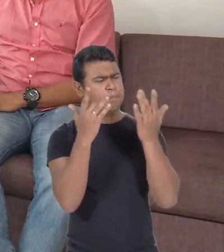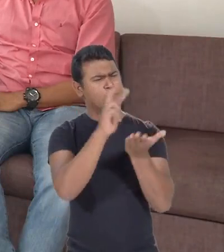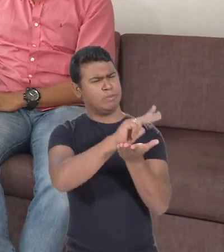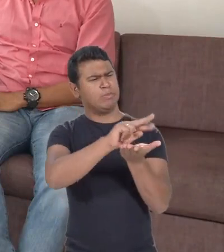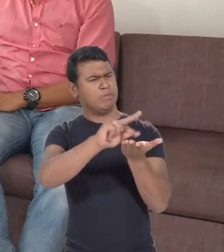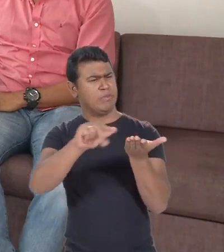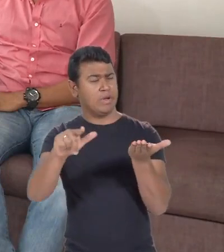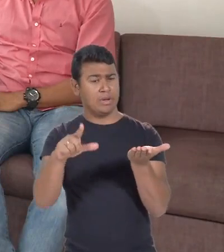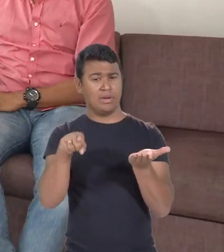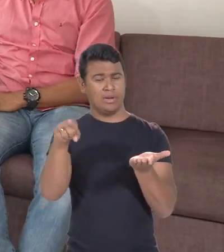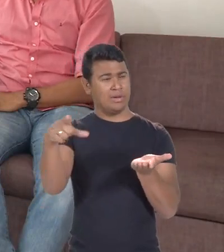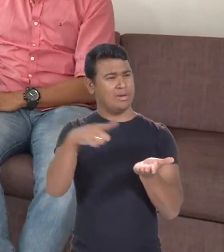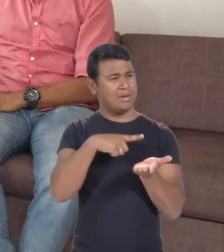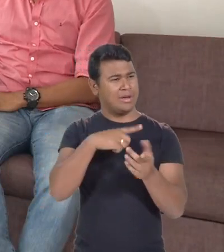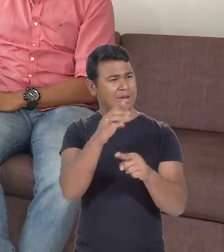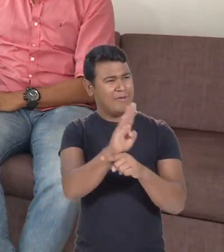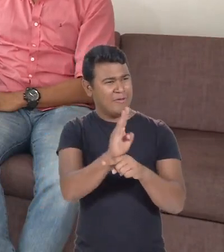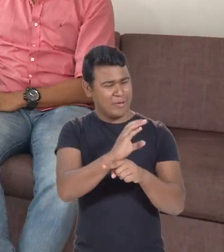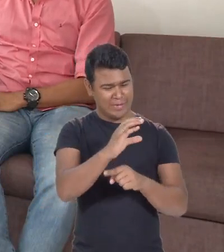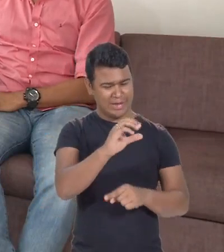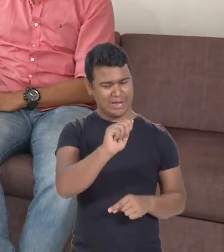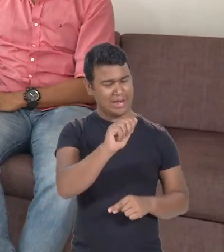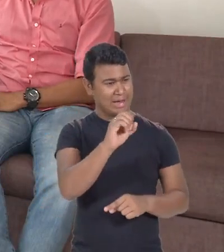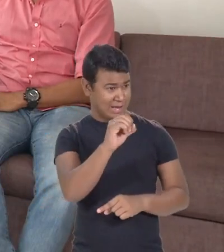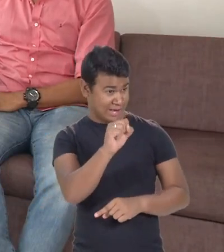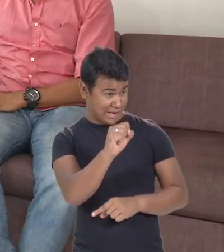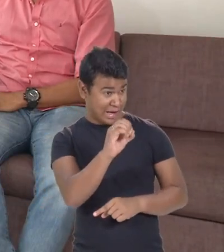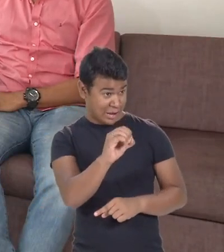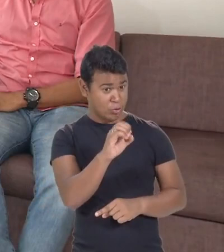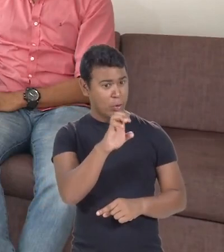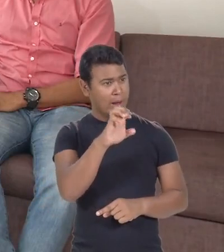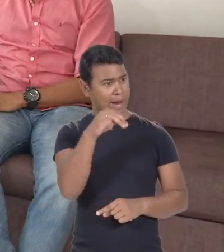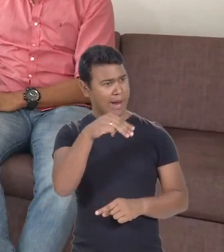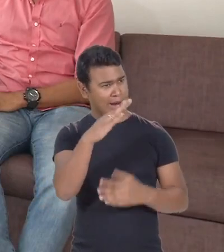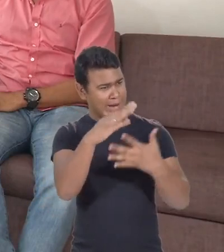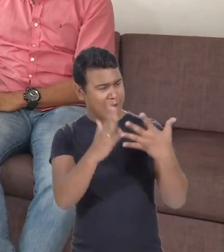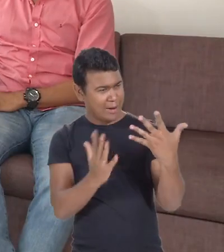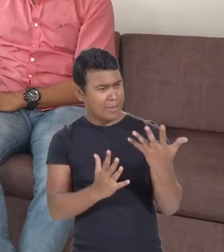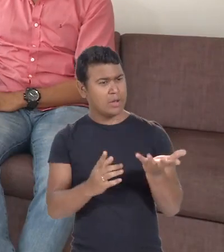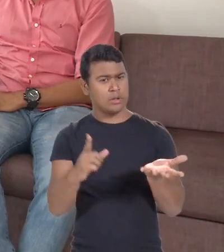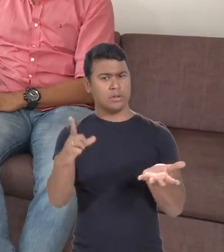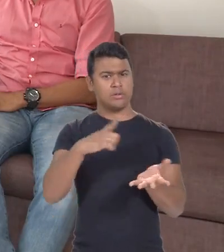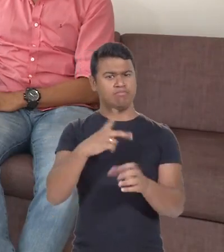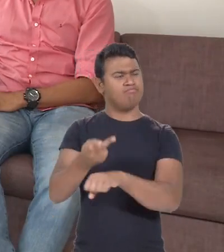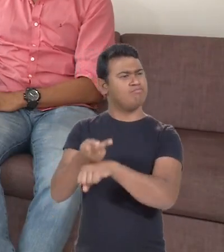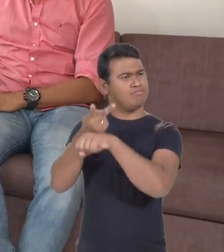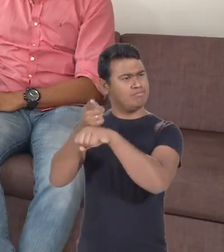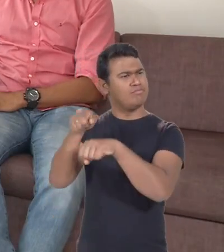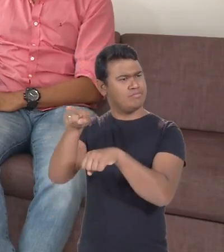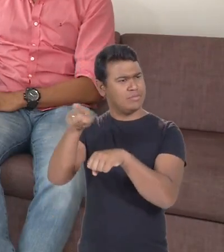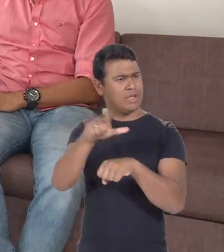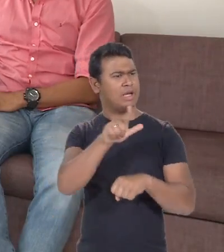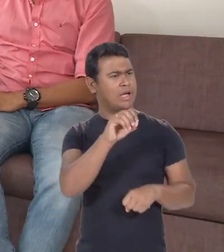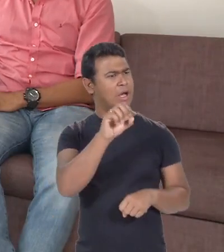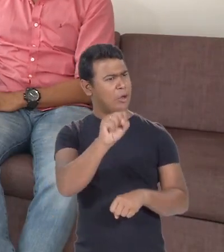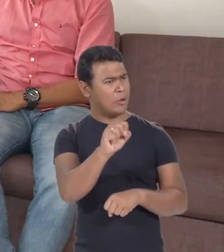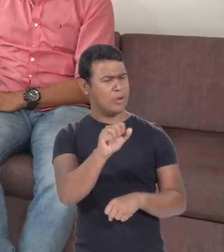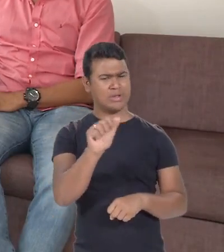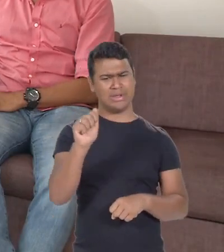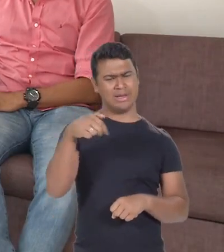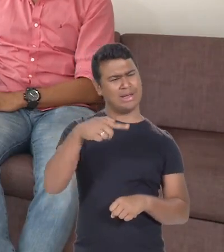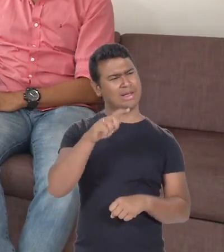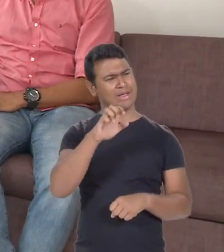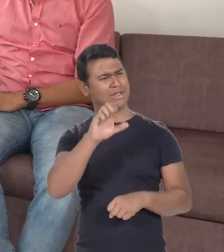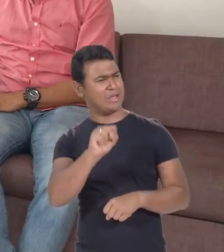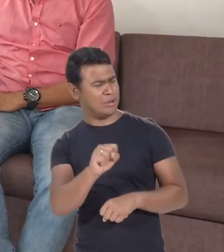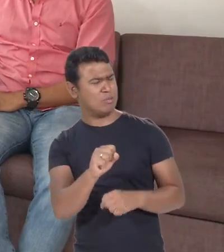peças, né? Inclusive você foi protagonista do filme O Caso Libras, dirigido por Milene Maia, que recebeu o prêmio em Los Angeles. Eu queria